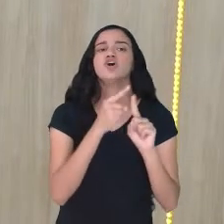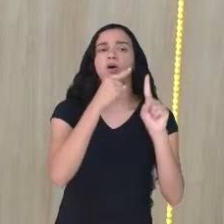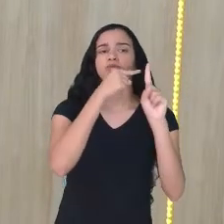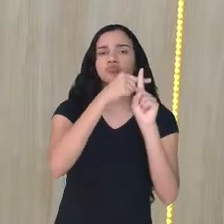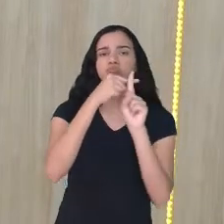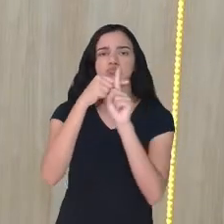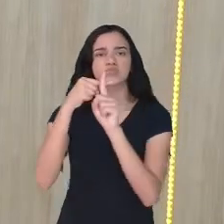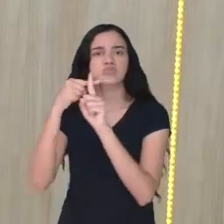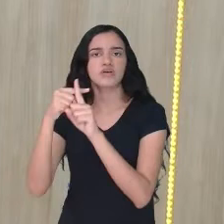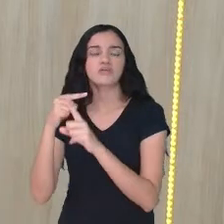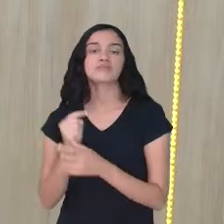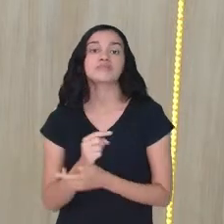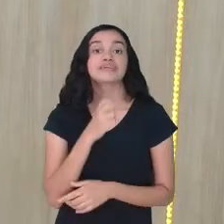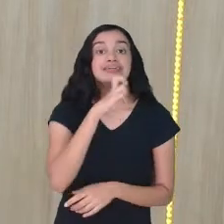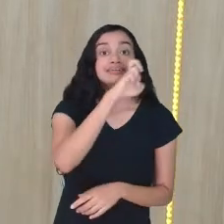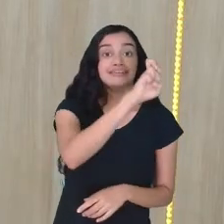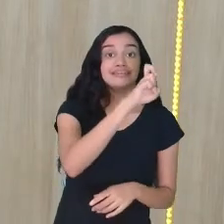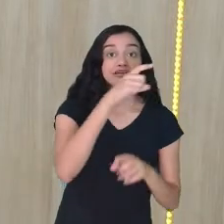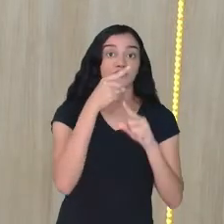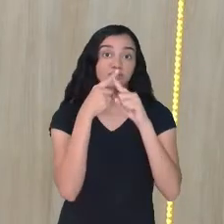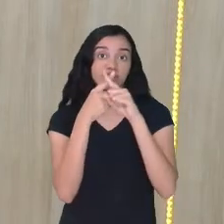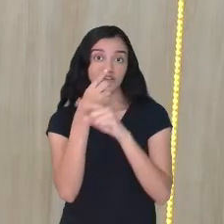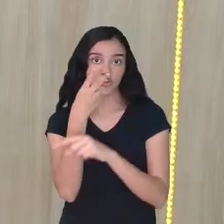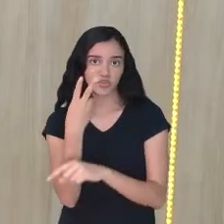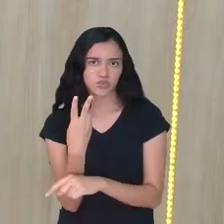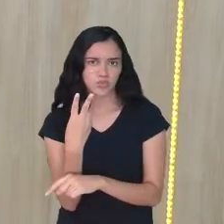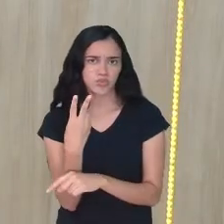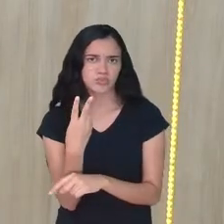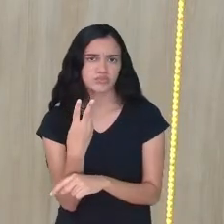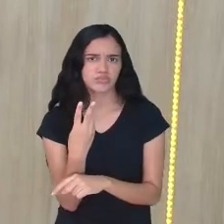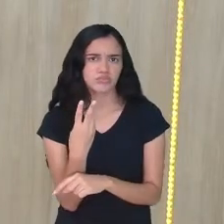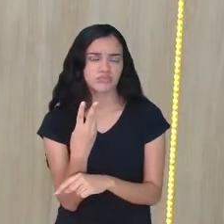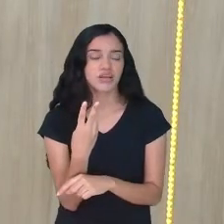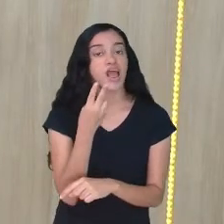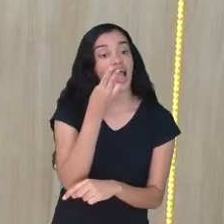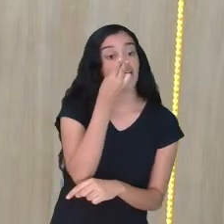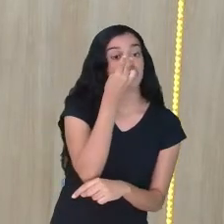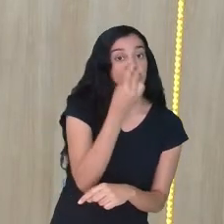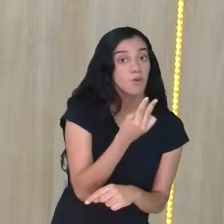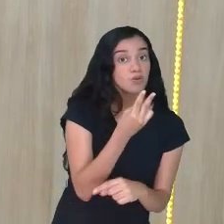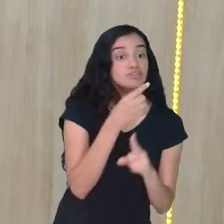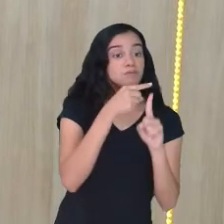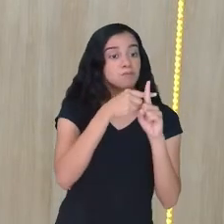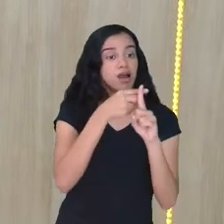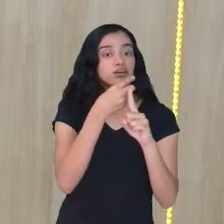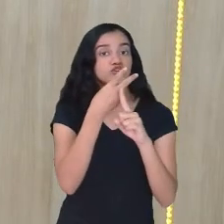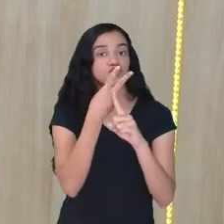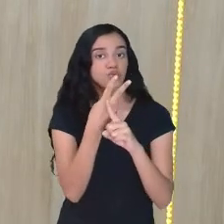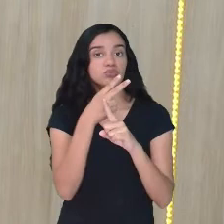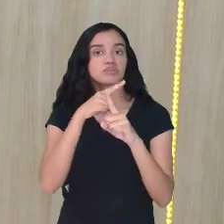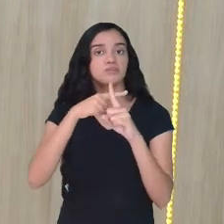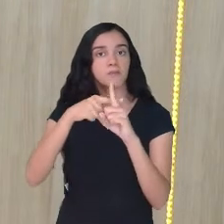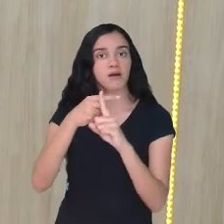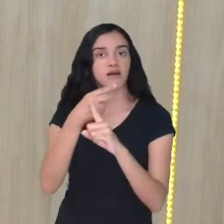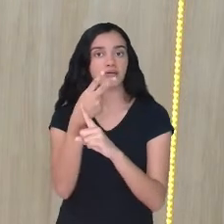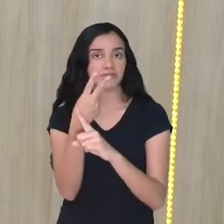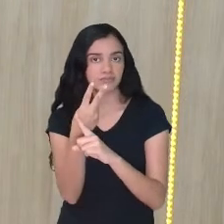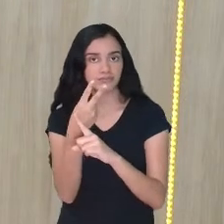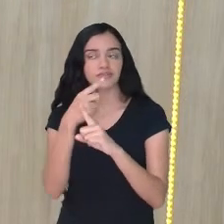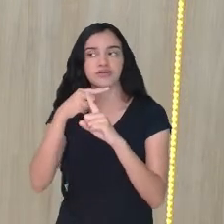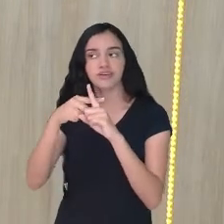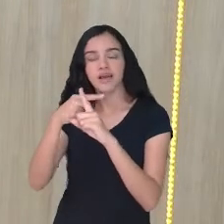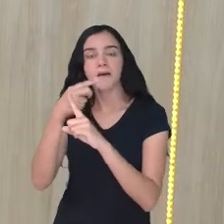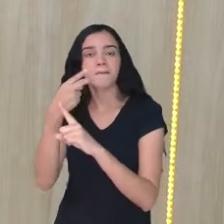consecutivas. 5 vezes 2. Quem é? 2, mais 2, mais 2,